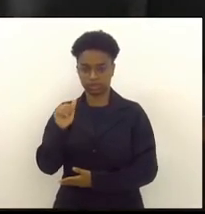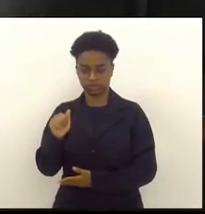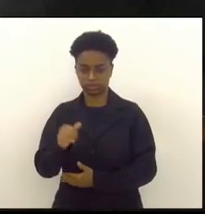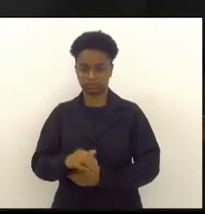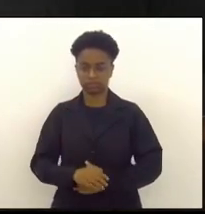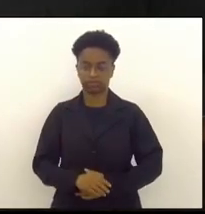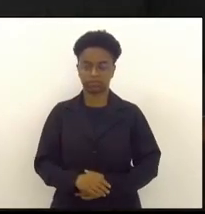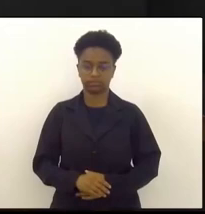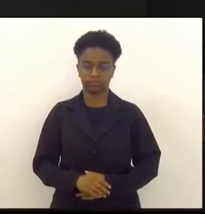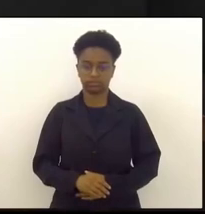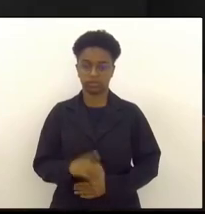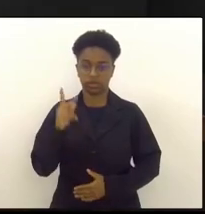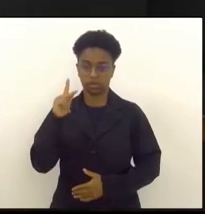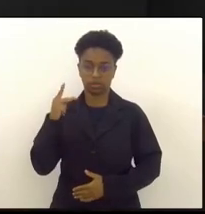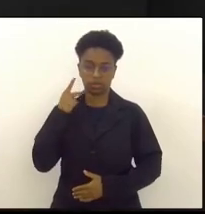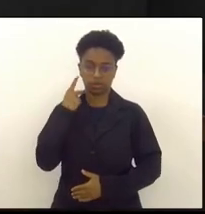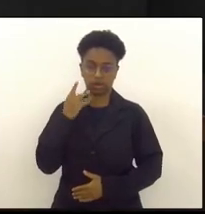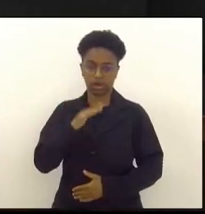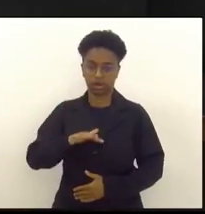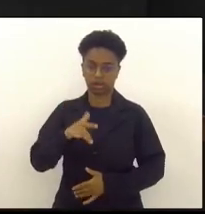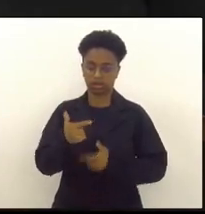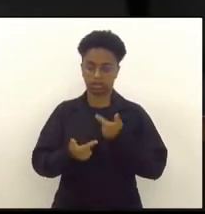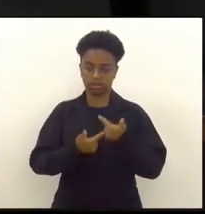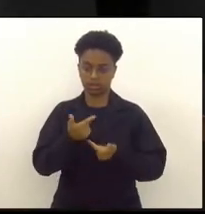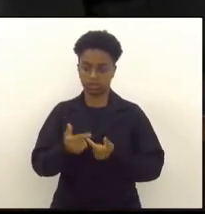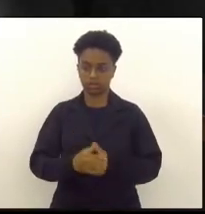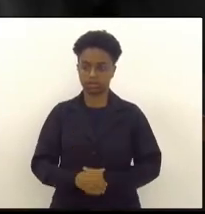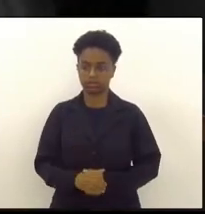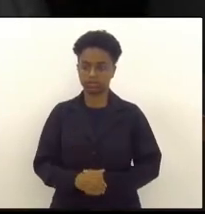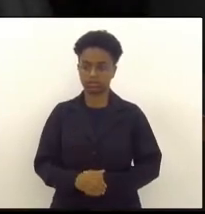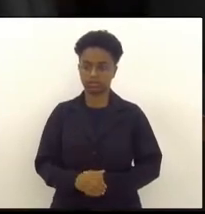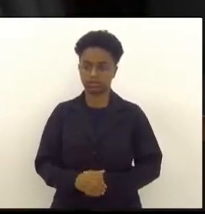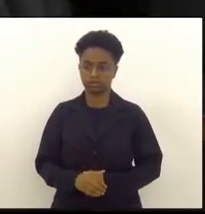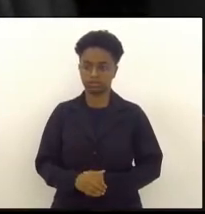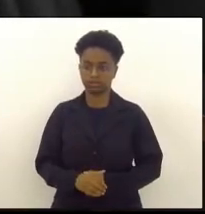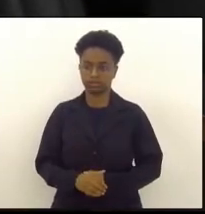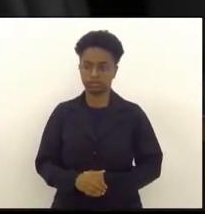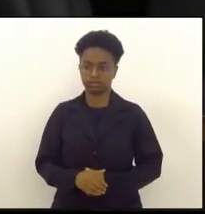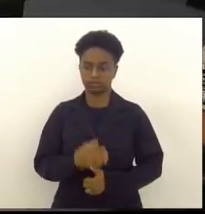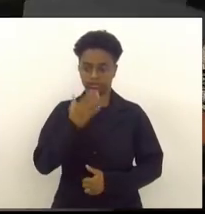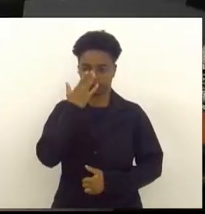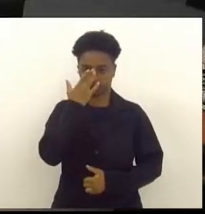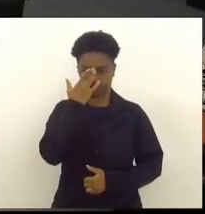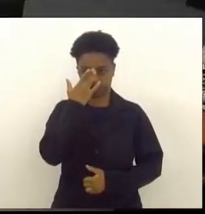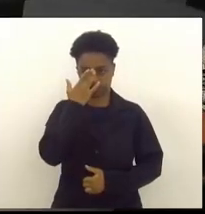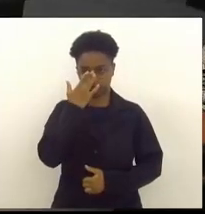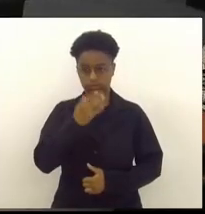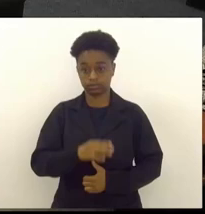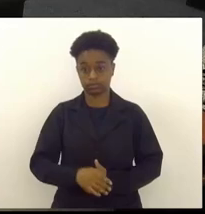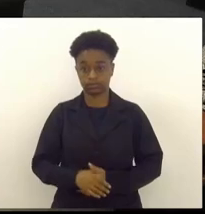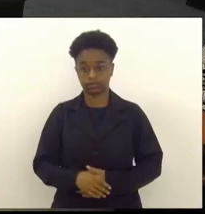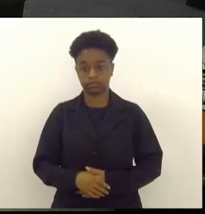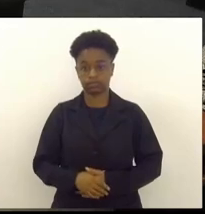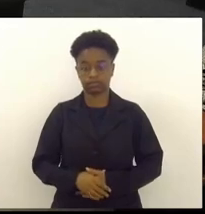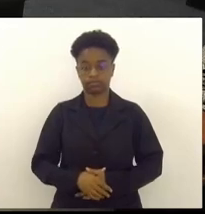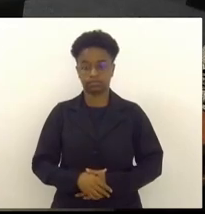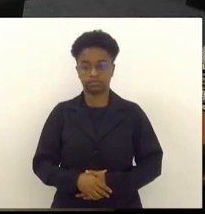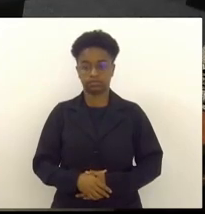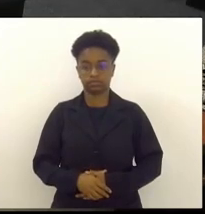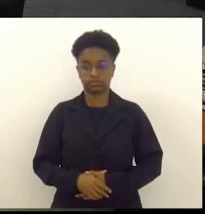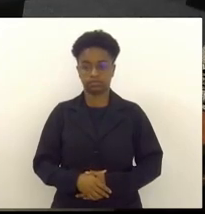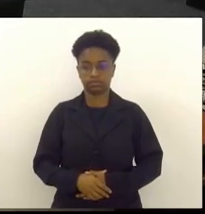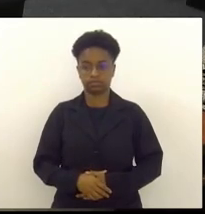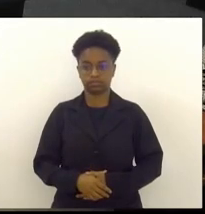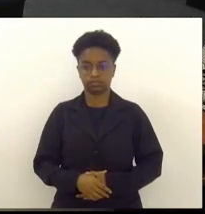Soares, procurador do trabalho. Doutor João, isso que eu ia falar, à minha direita. A tribuna